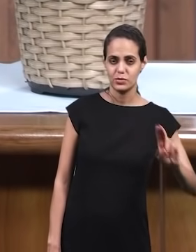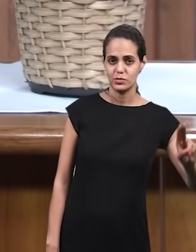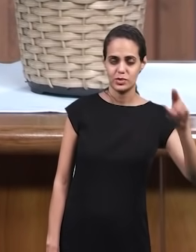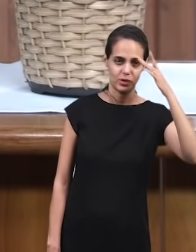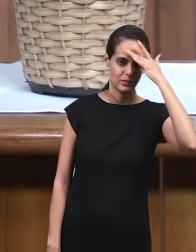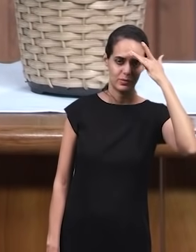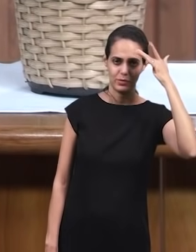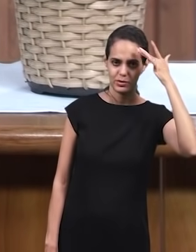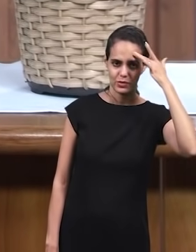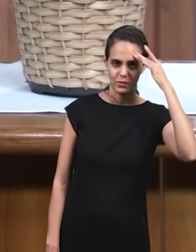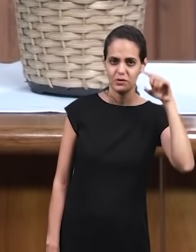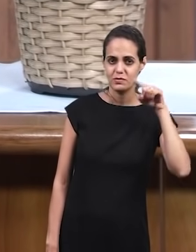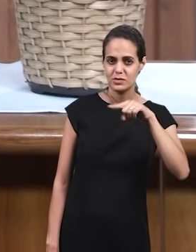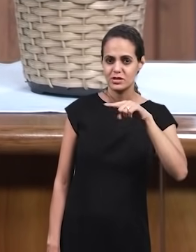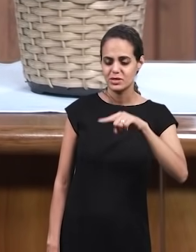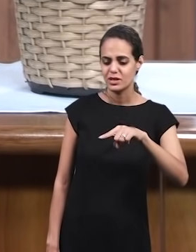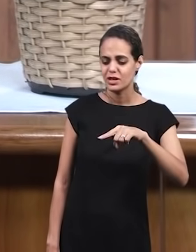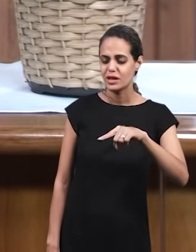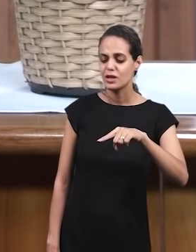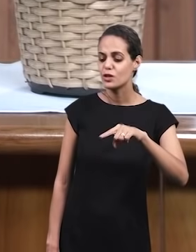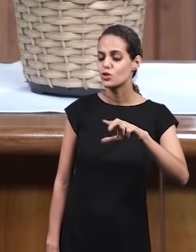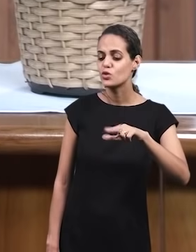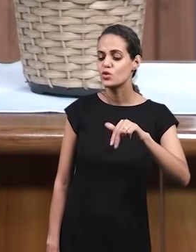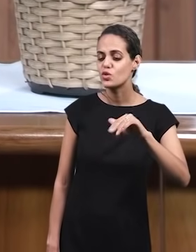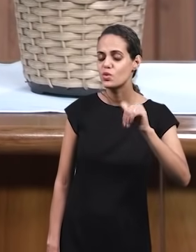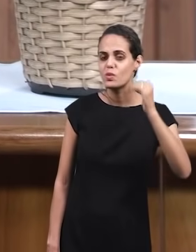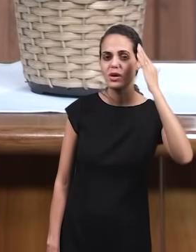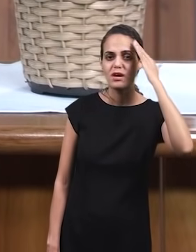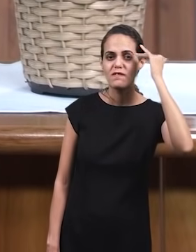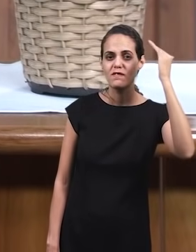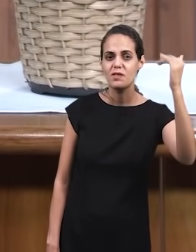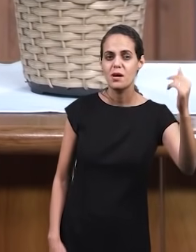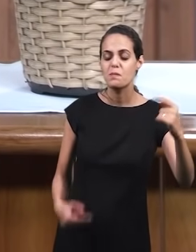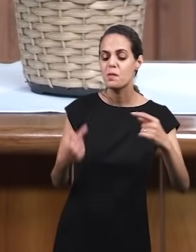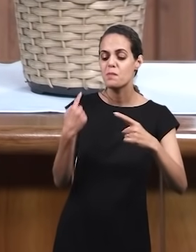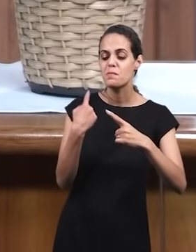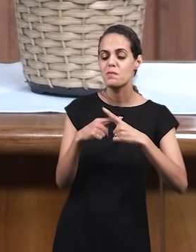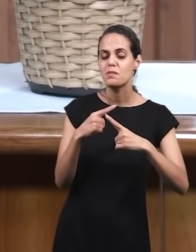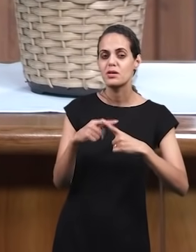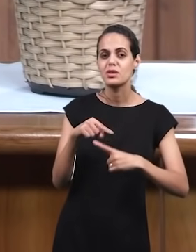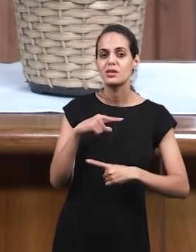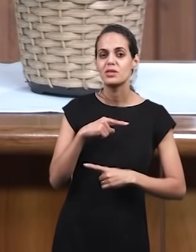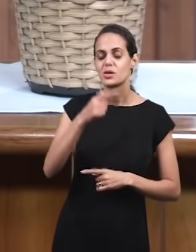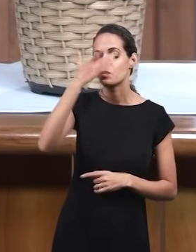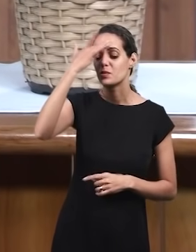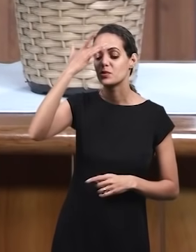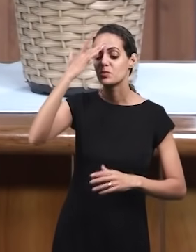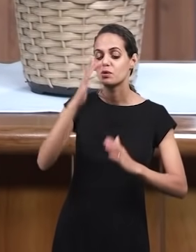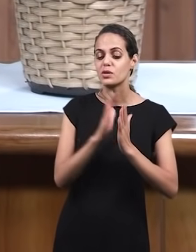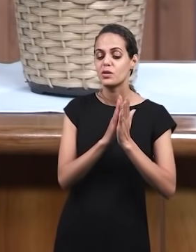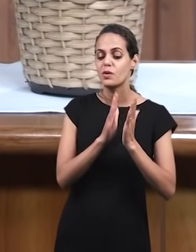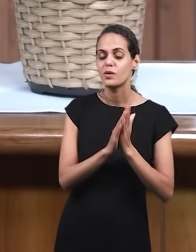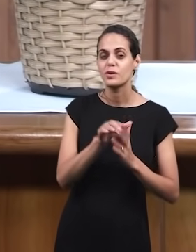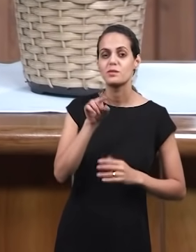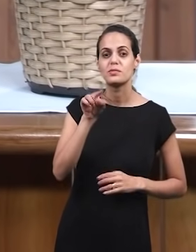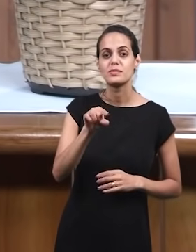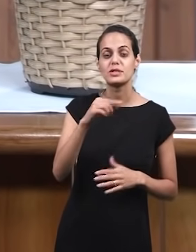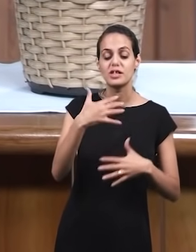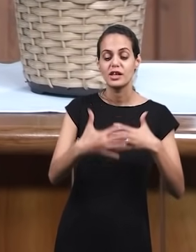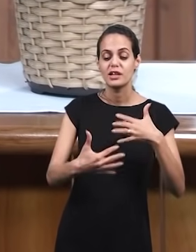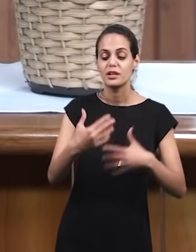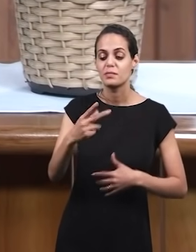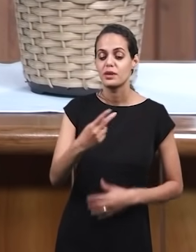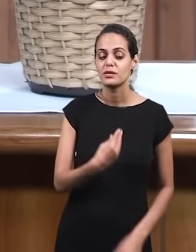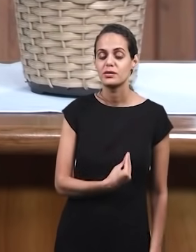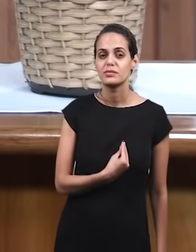usando uma pessoa falando isso: você nunca vai ter fama, porque tem uma pessoa que ora por você, a sua mãe fica orando por você, ela atrapalha a